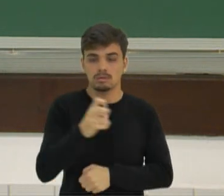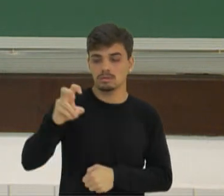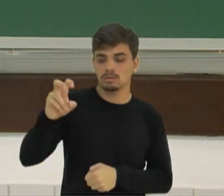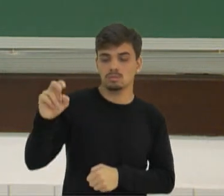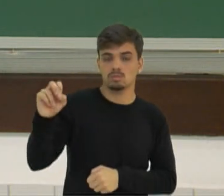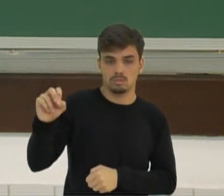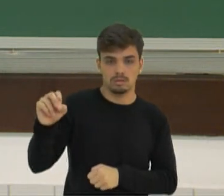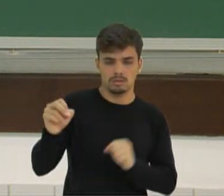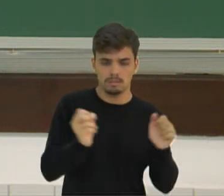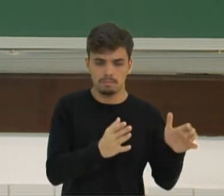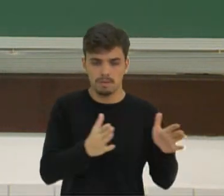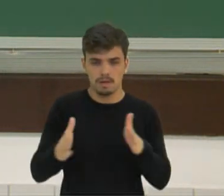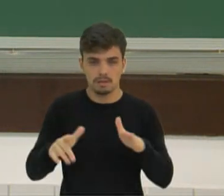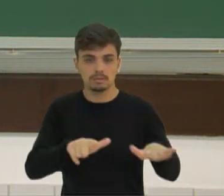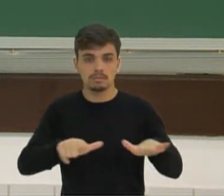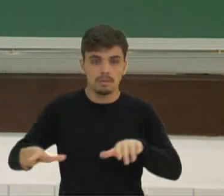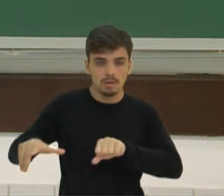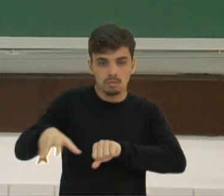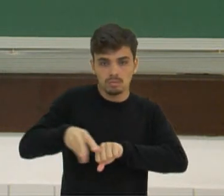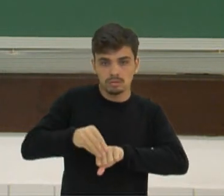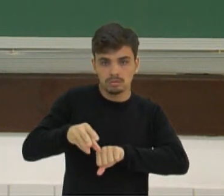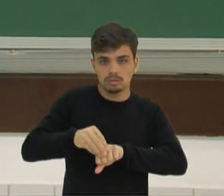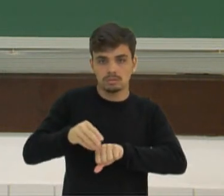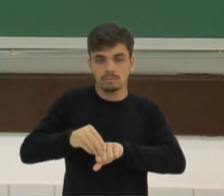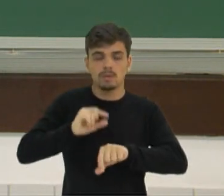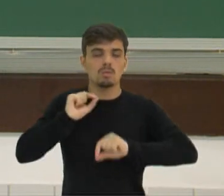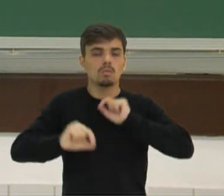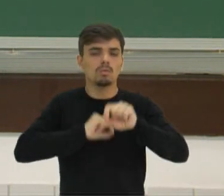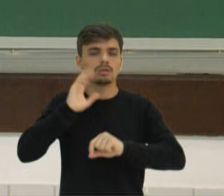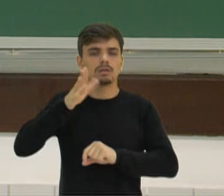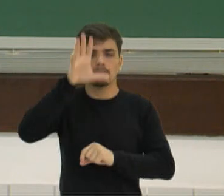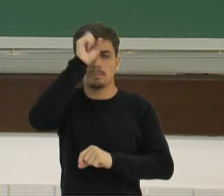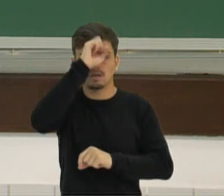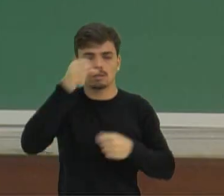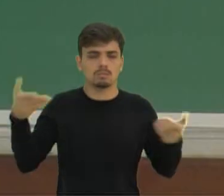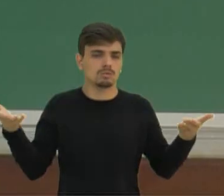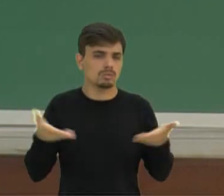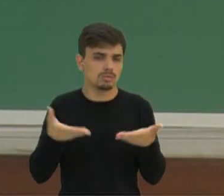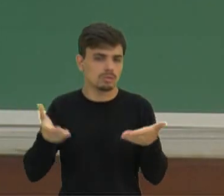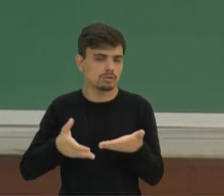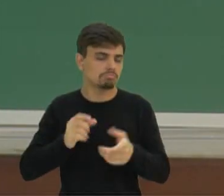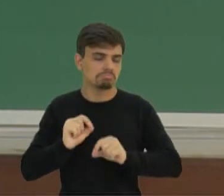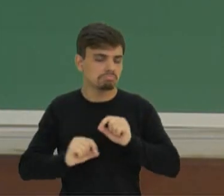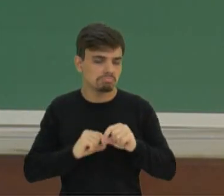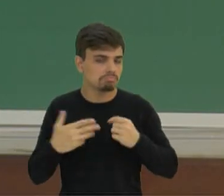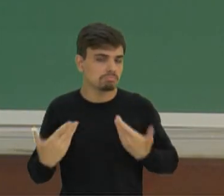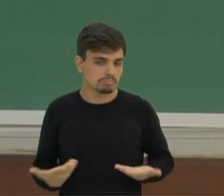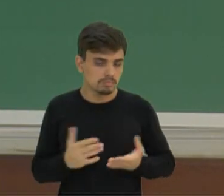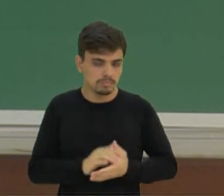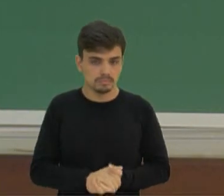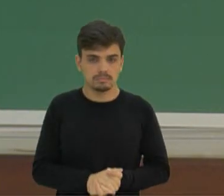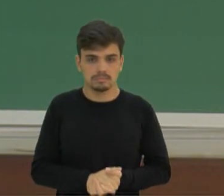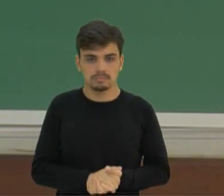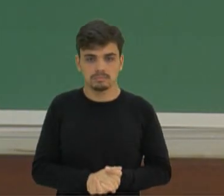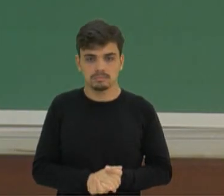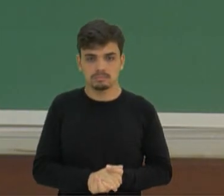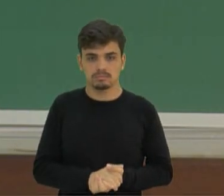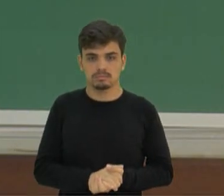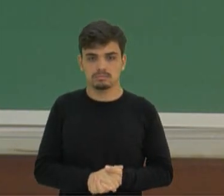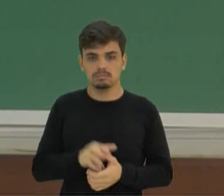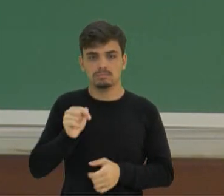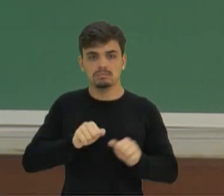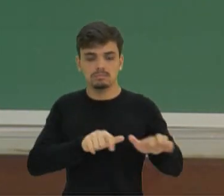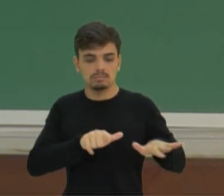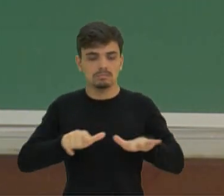50, aula na Semana do Conhecimento. O que aprendemos hoje? O que vimos nesta classe? O que a gente viu nessa aula? Nesta